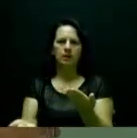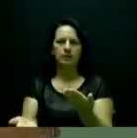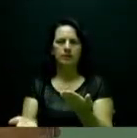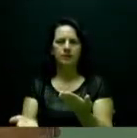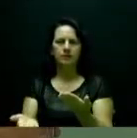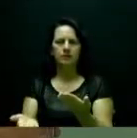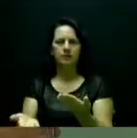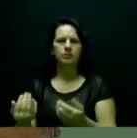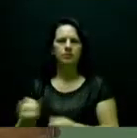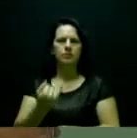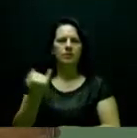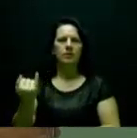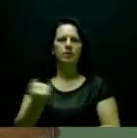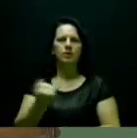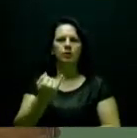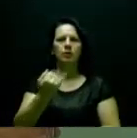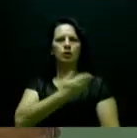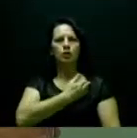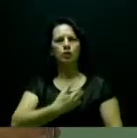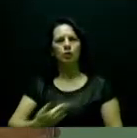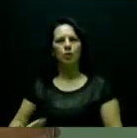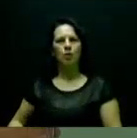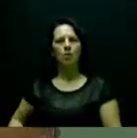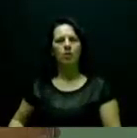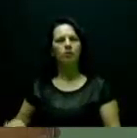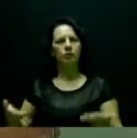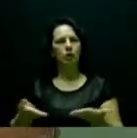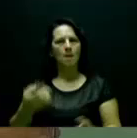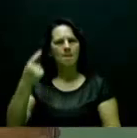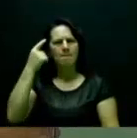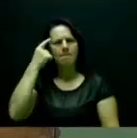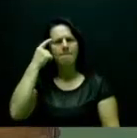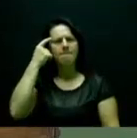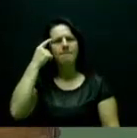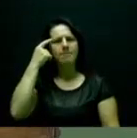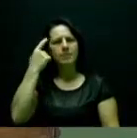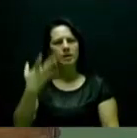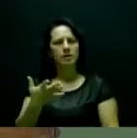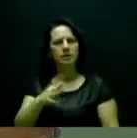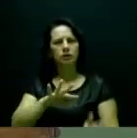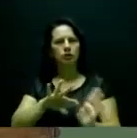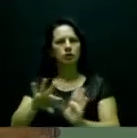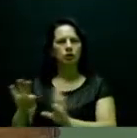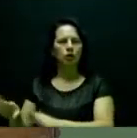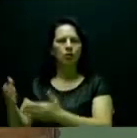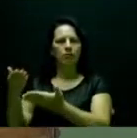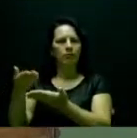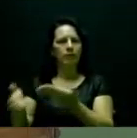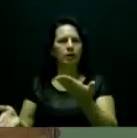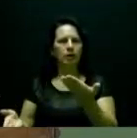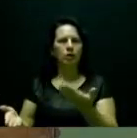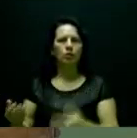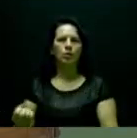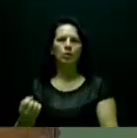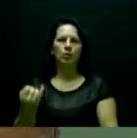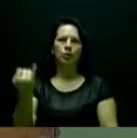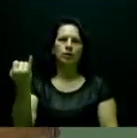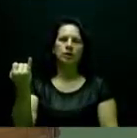é importante que o desgoverno que está aí pense que perdeu a grande